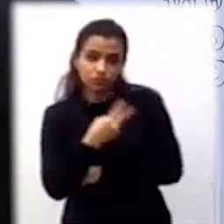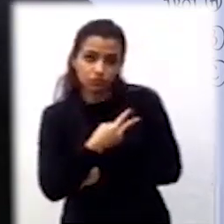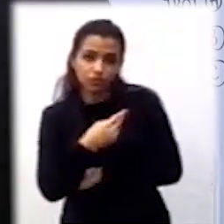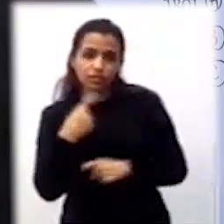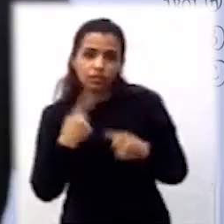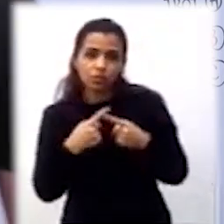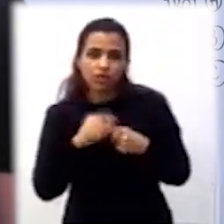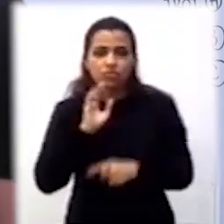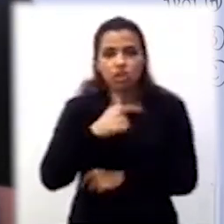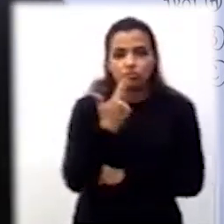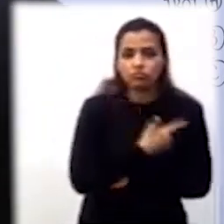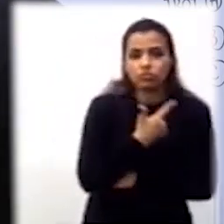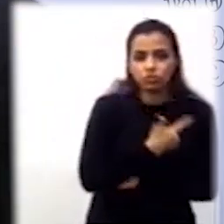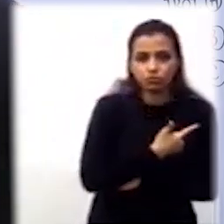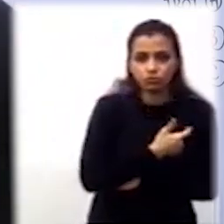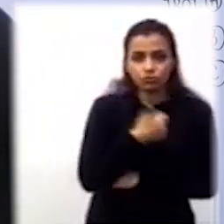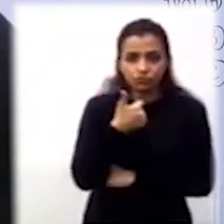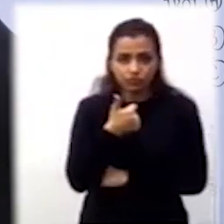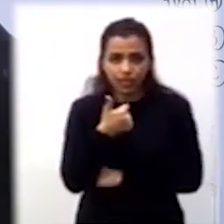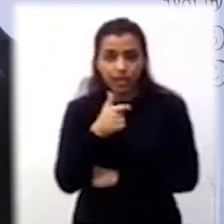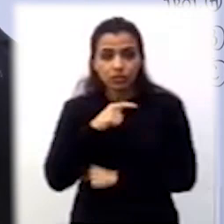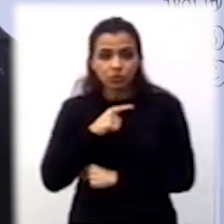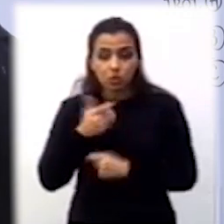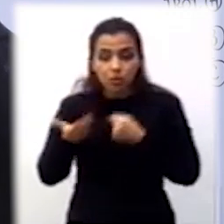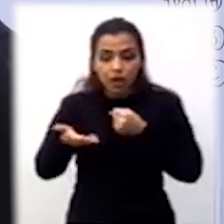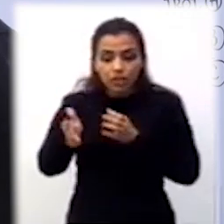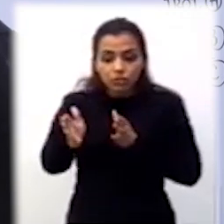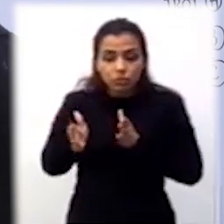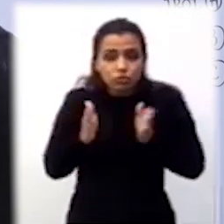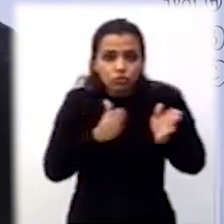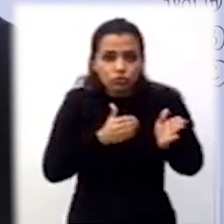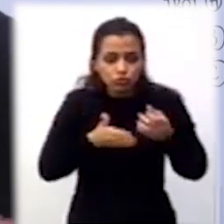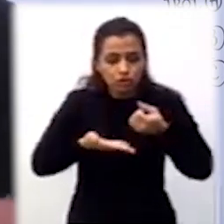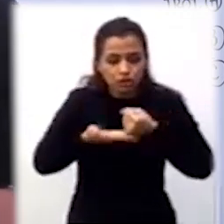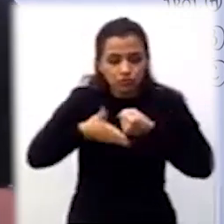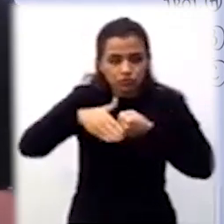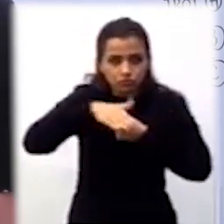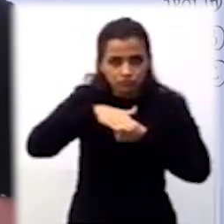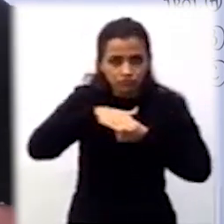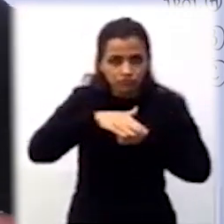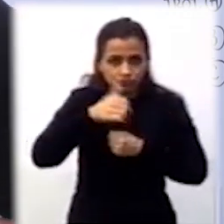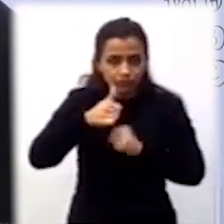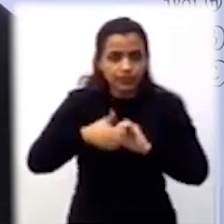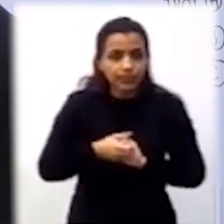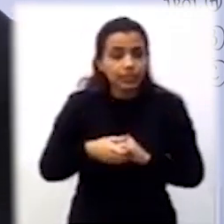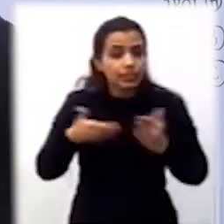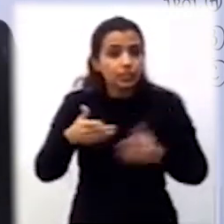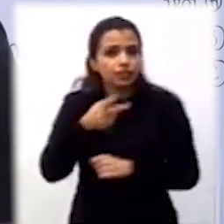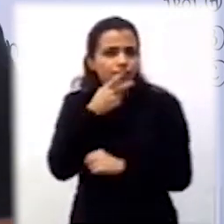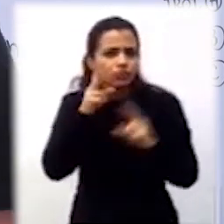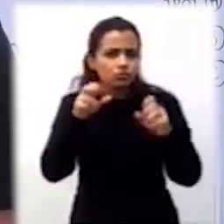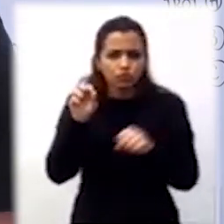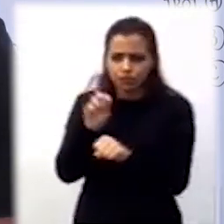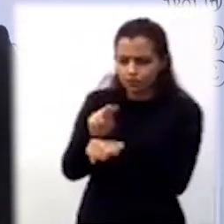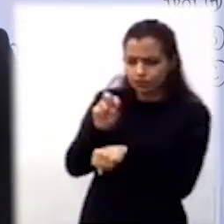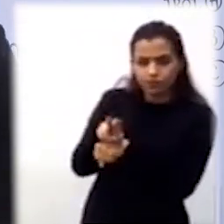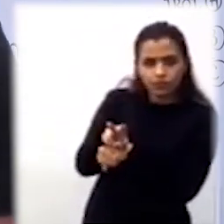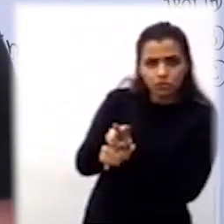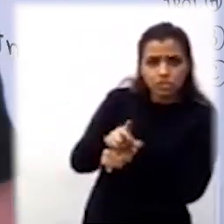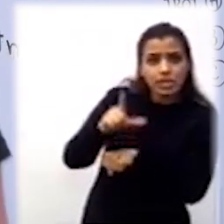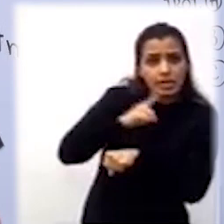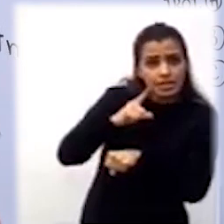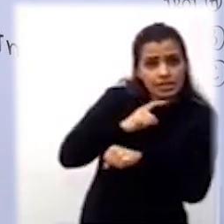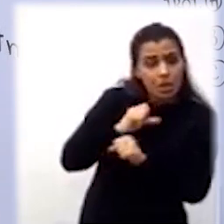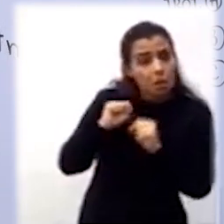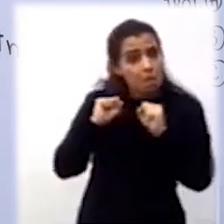linhagem, tá? Estrutura viral, galera, quando a gente fala de vírus, a gente tem que ver que, basicamente, o vírus ele pode ou não ter